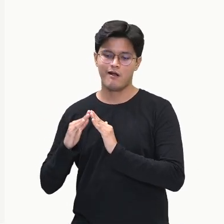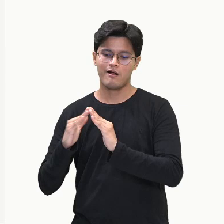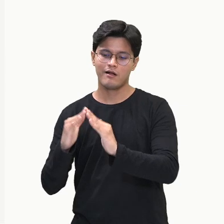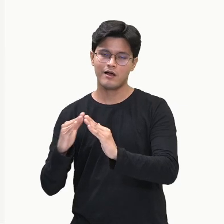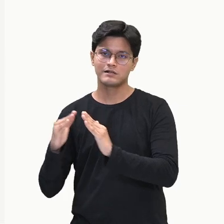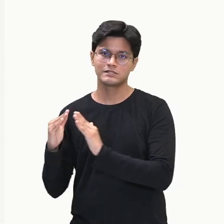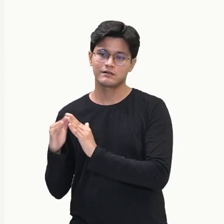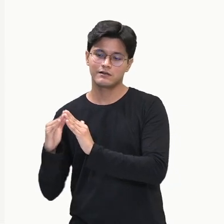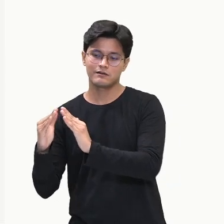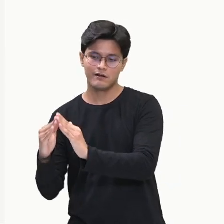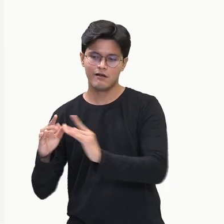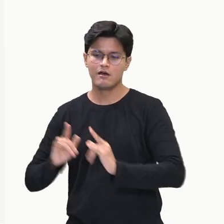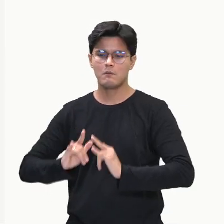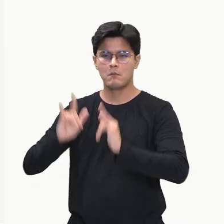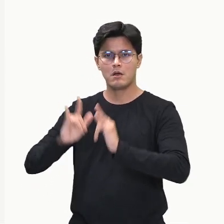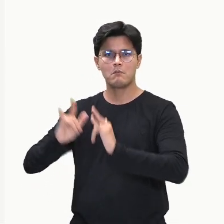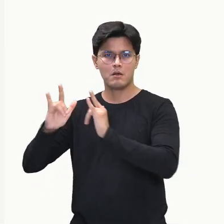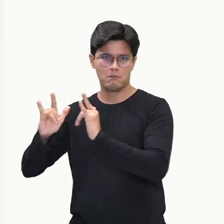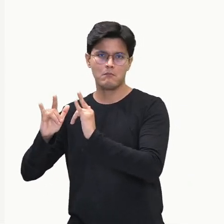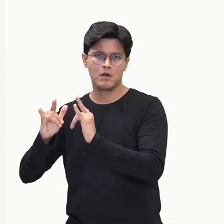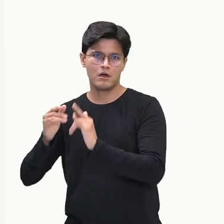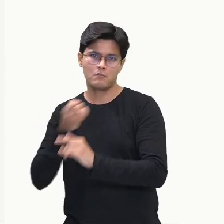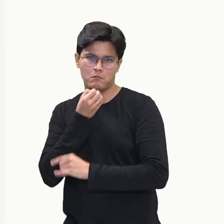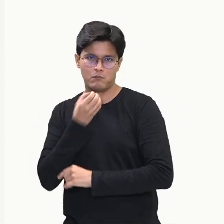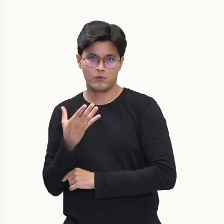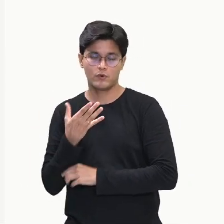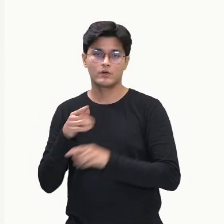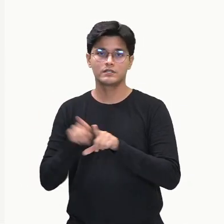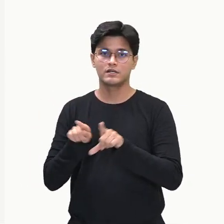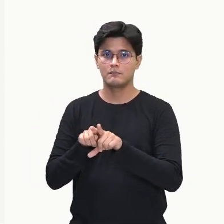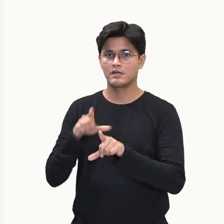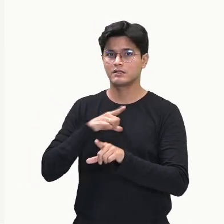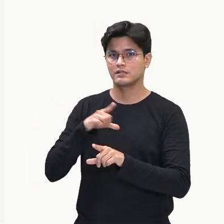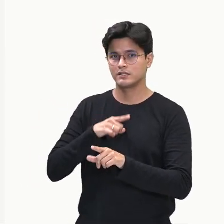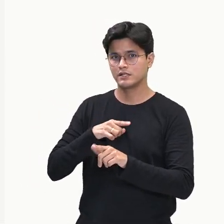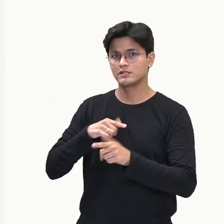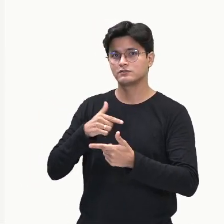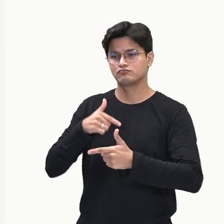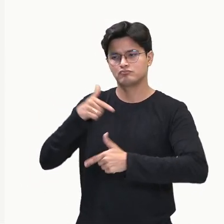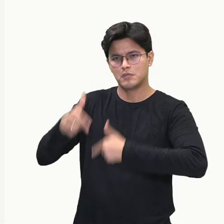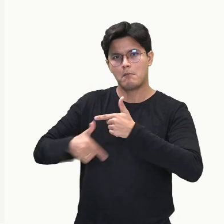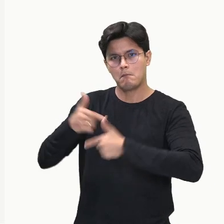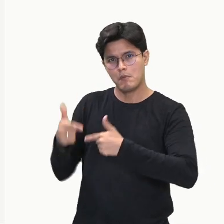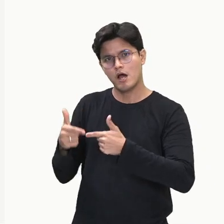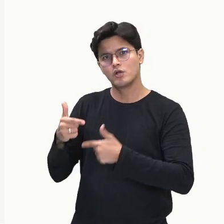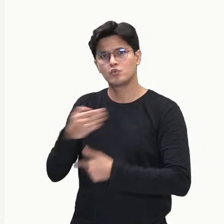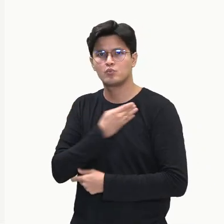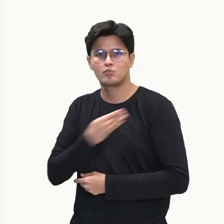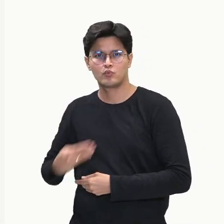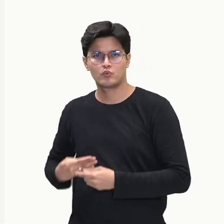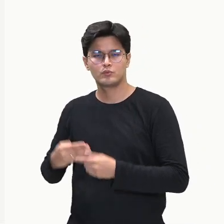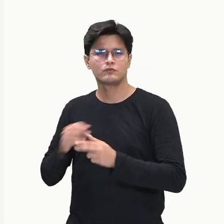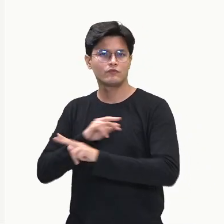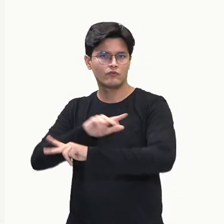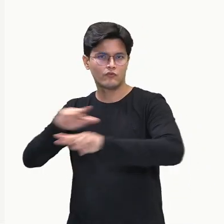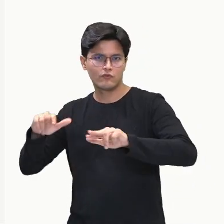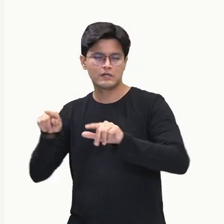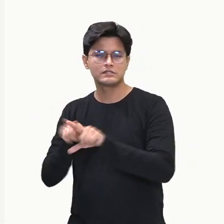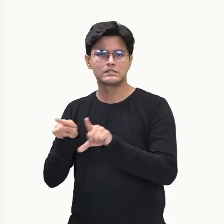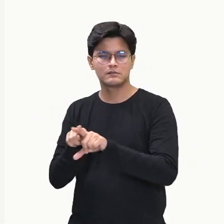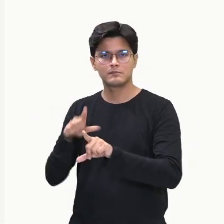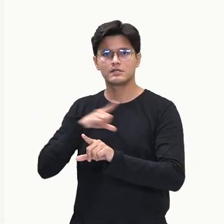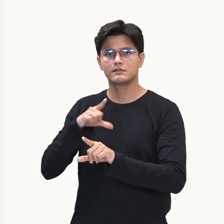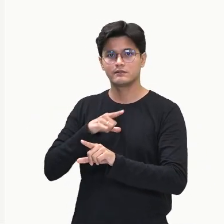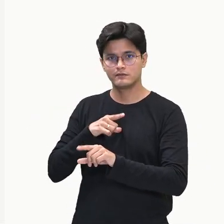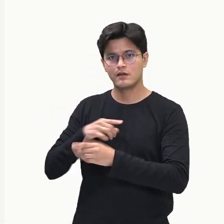ocupações impróprias, não é isso? Temos lá vários tipos de serviços públicos Temos também as praças e outras áreas